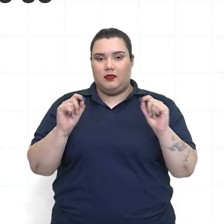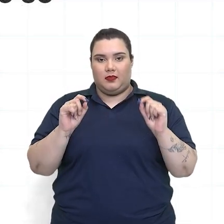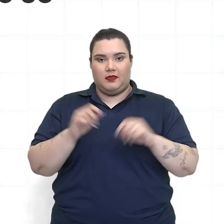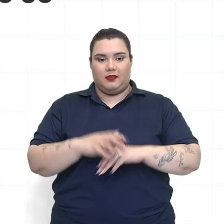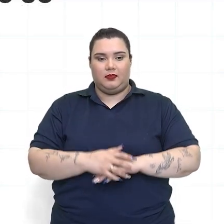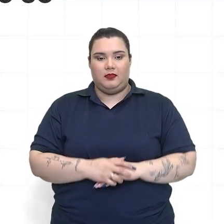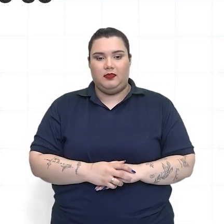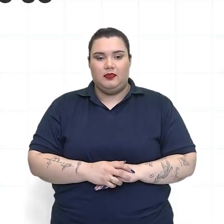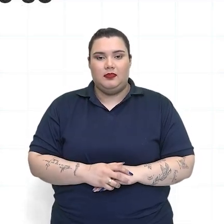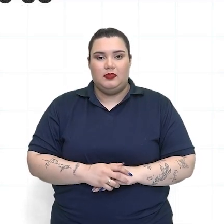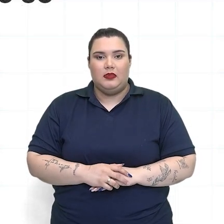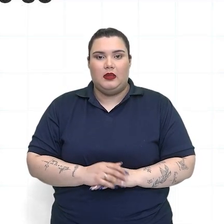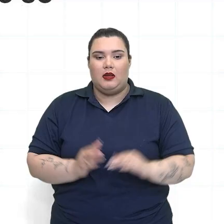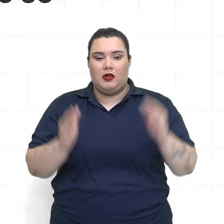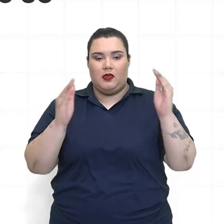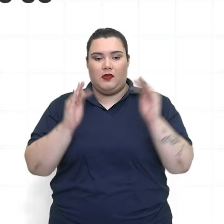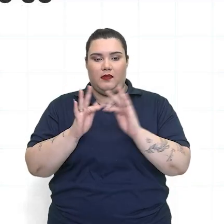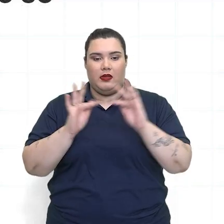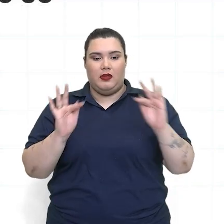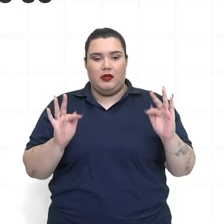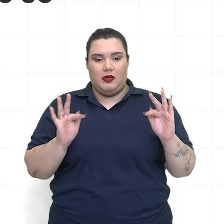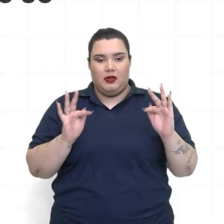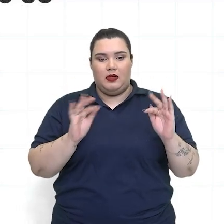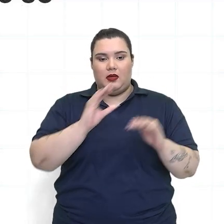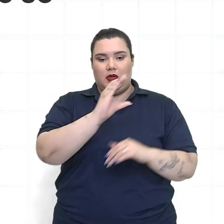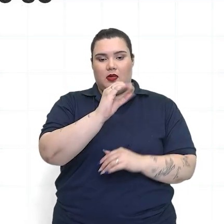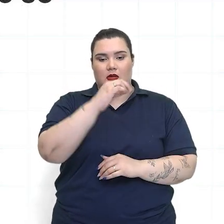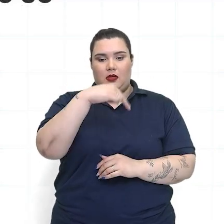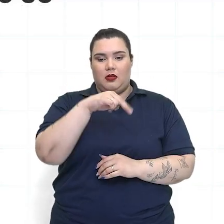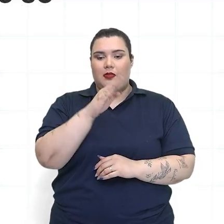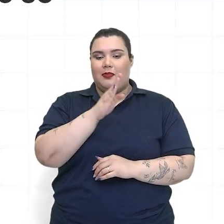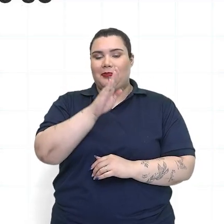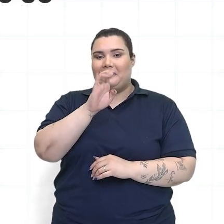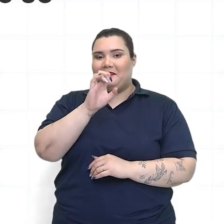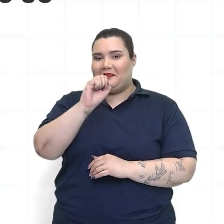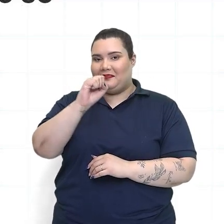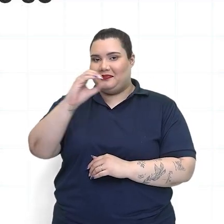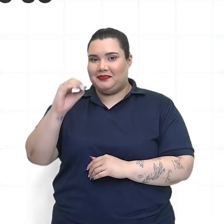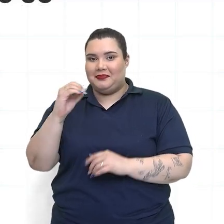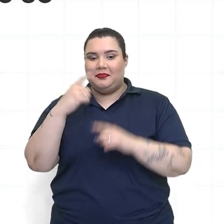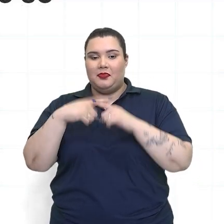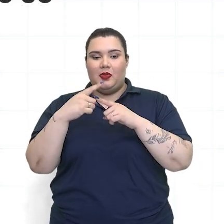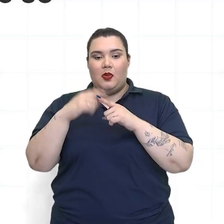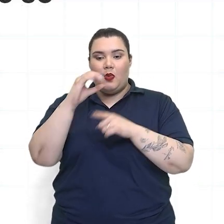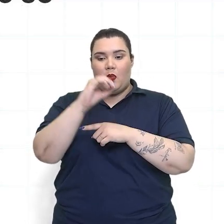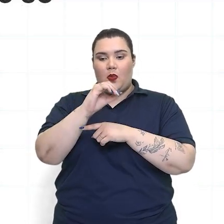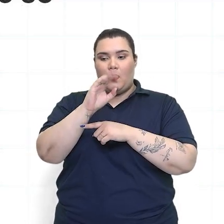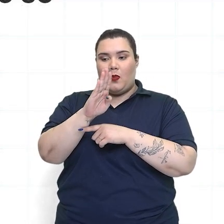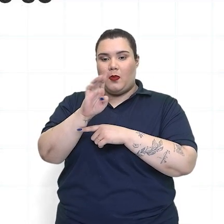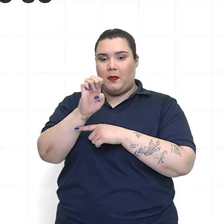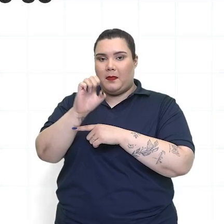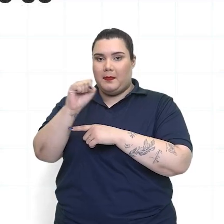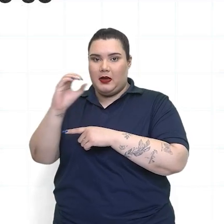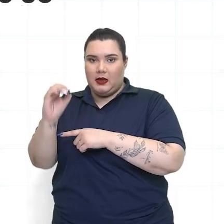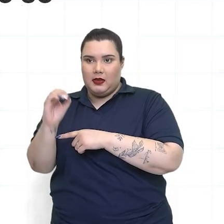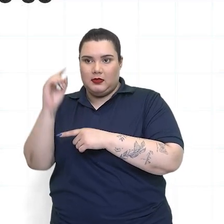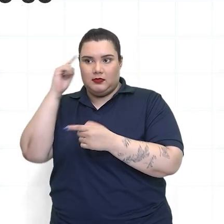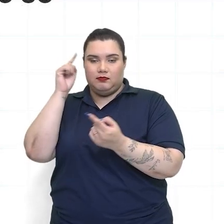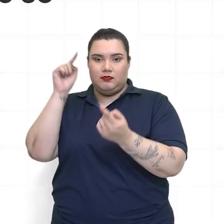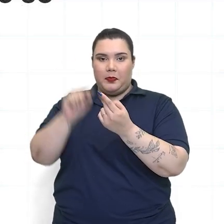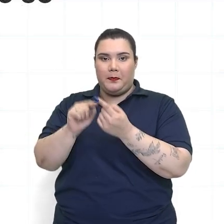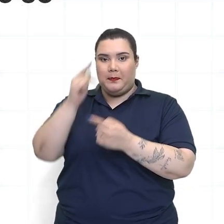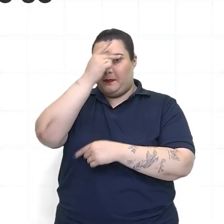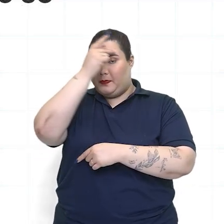o restante da frase, né, diz o obeso. Por quê? Obeso, a gente imagina que é o quê? A pessoa